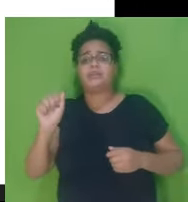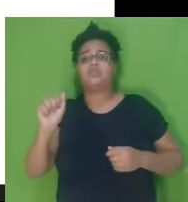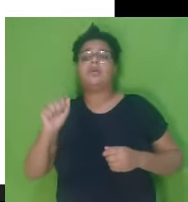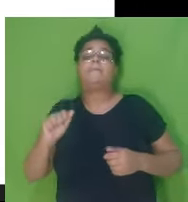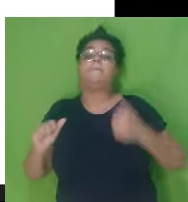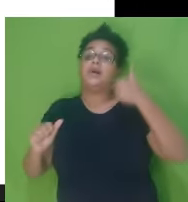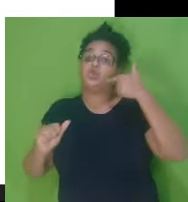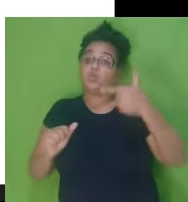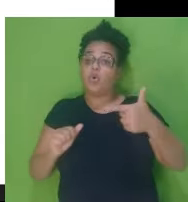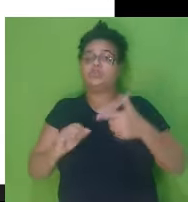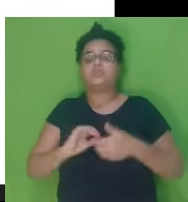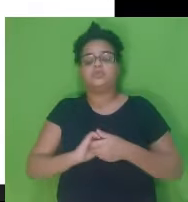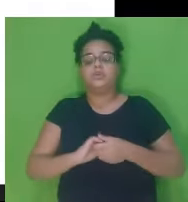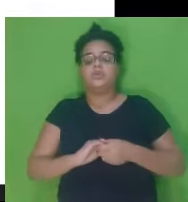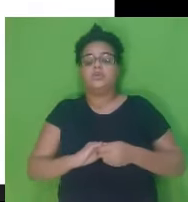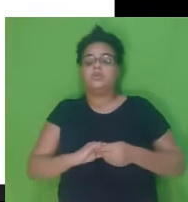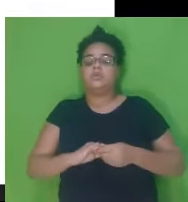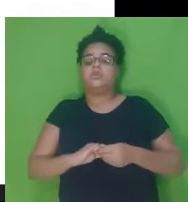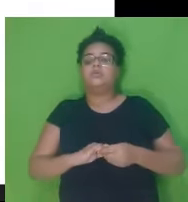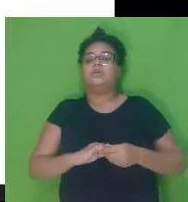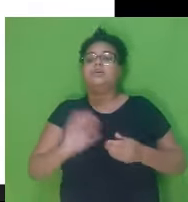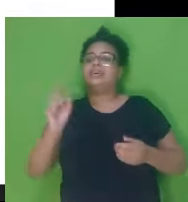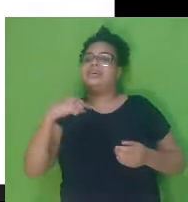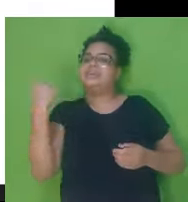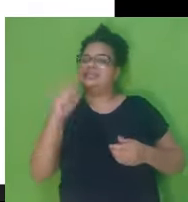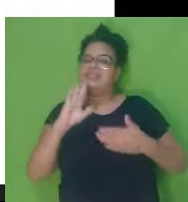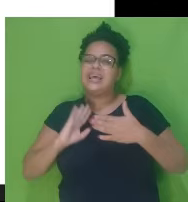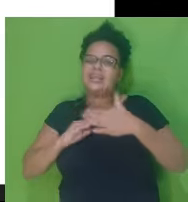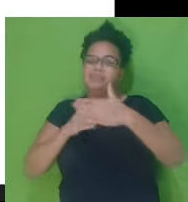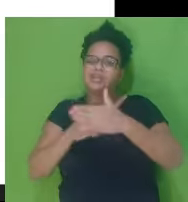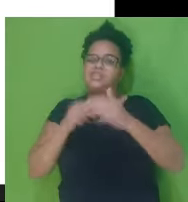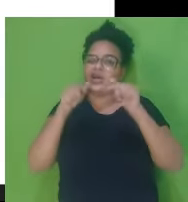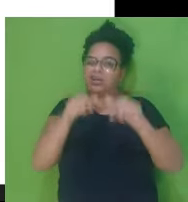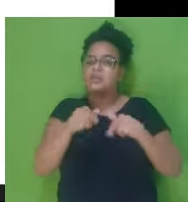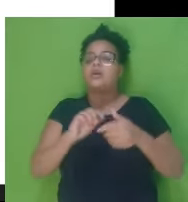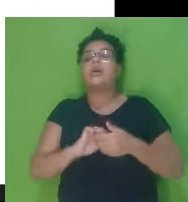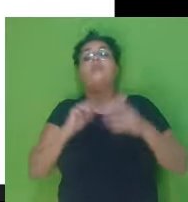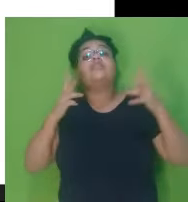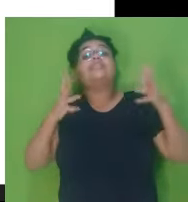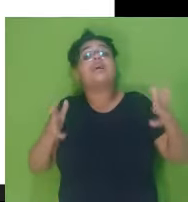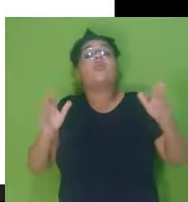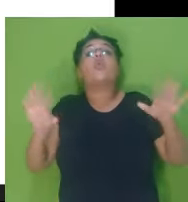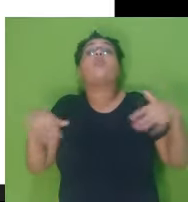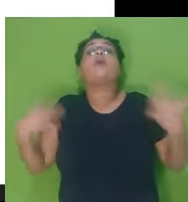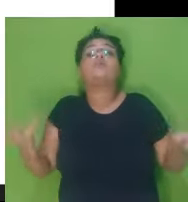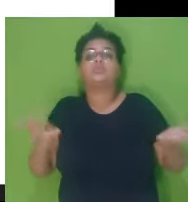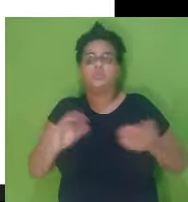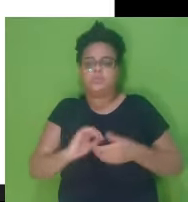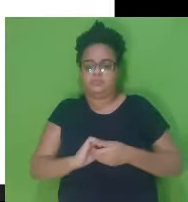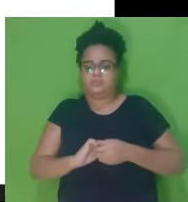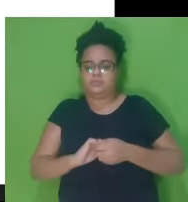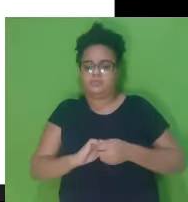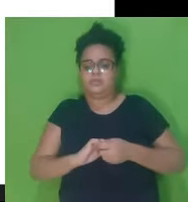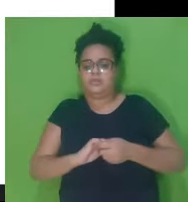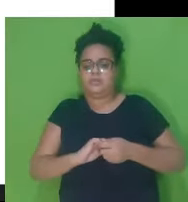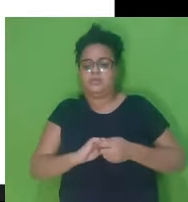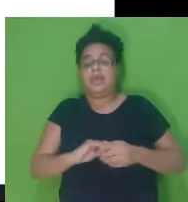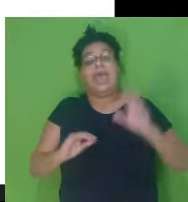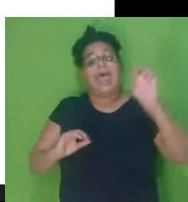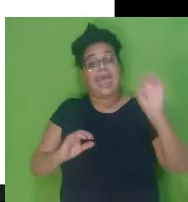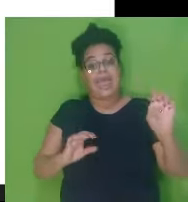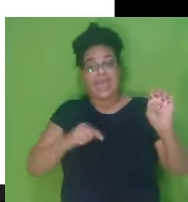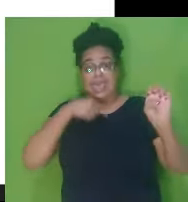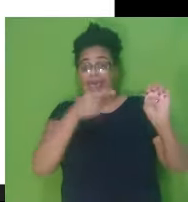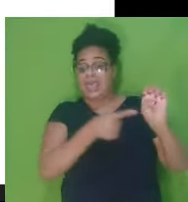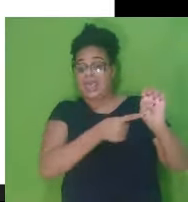que é constante. Portanto, esse limite aqui ele vai ser igual a quanto? Né? Ele vai tender